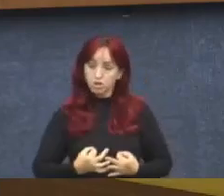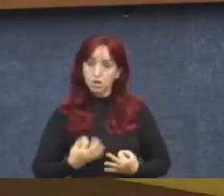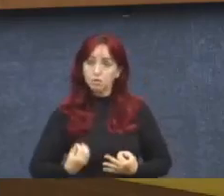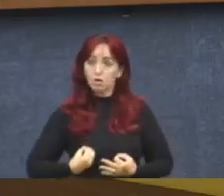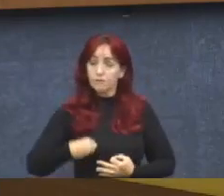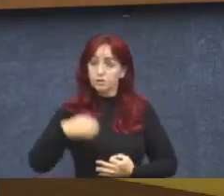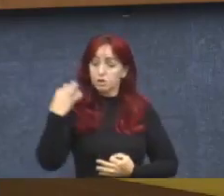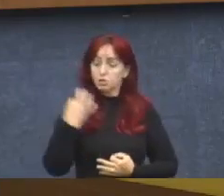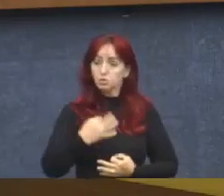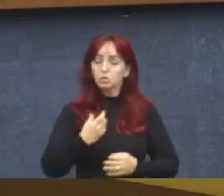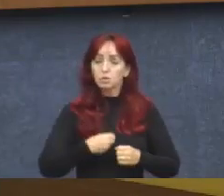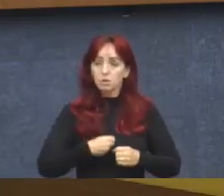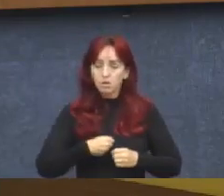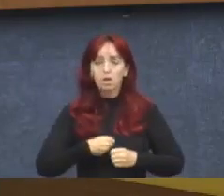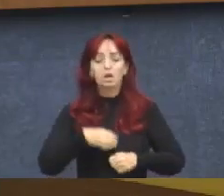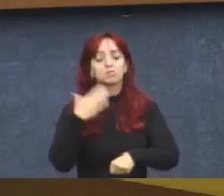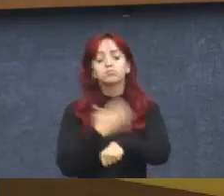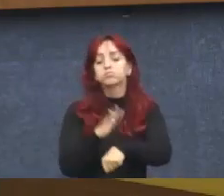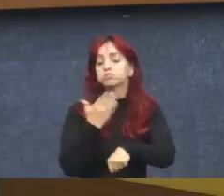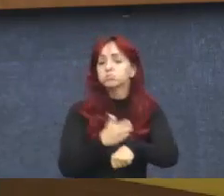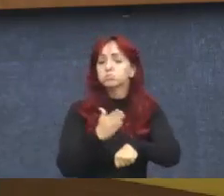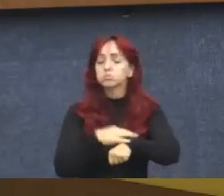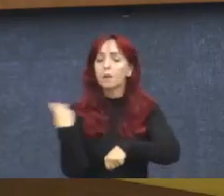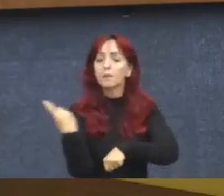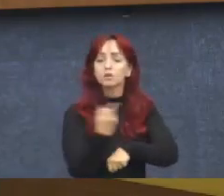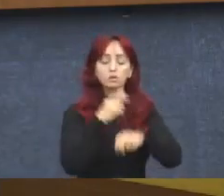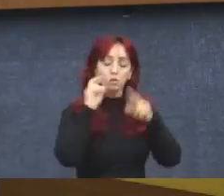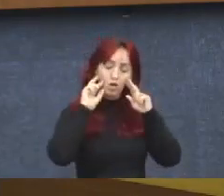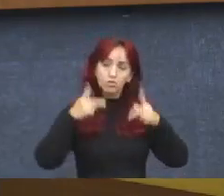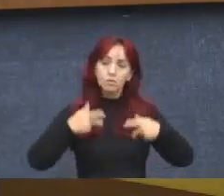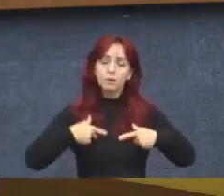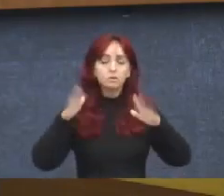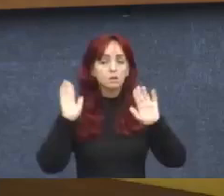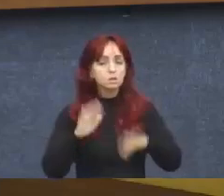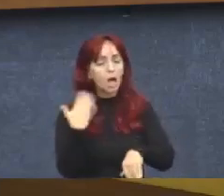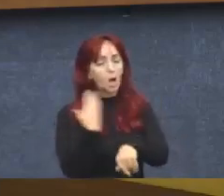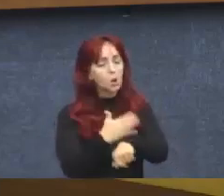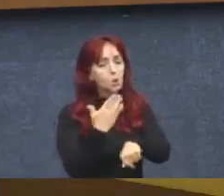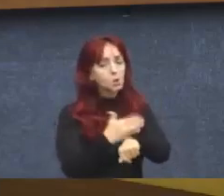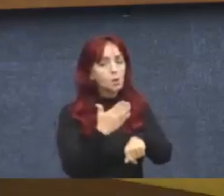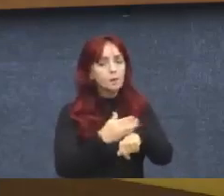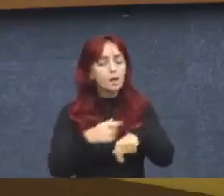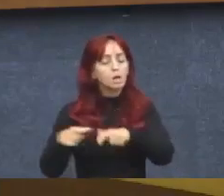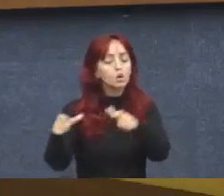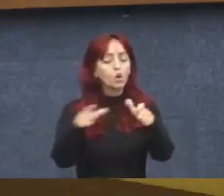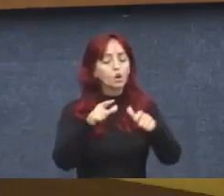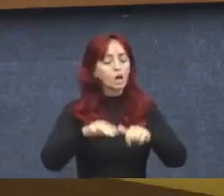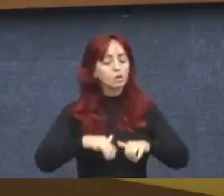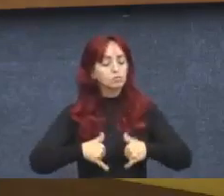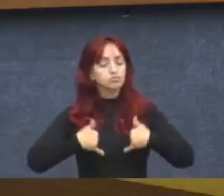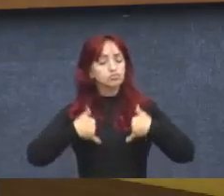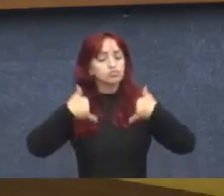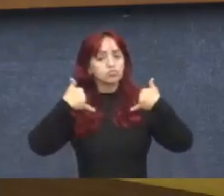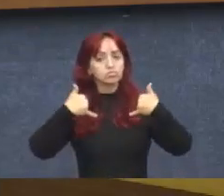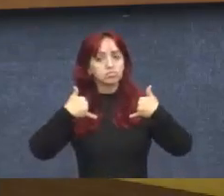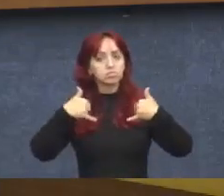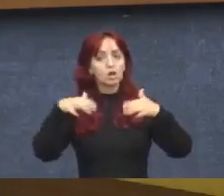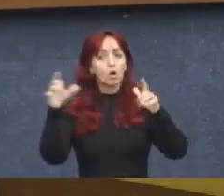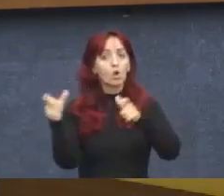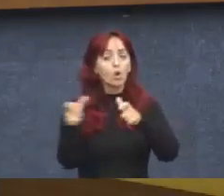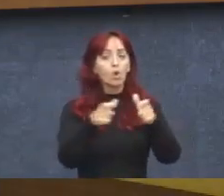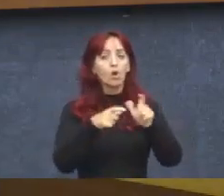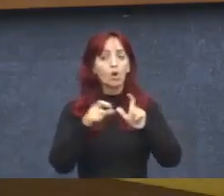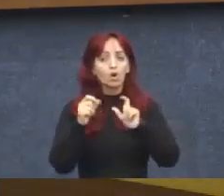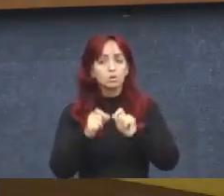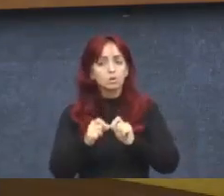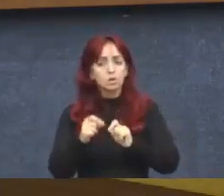um exercício para todos nós humanos, que já nos habituamos no lugar de superioridade, onde